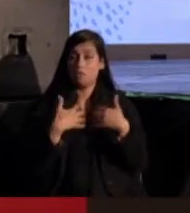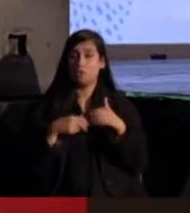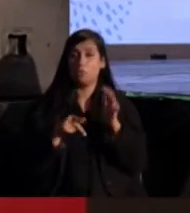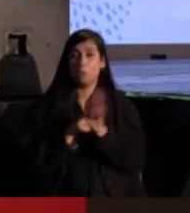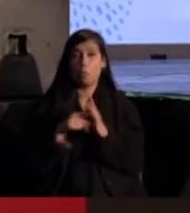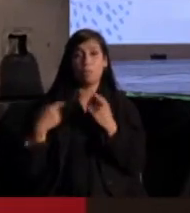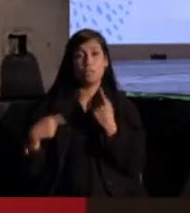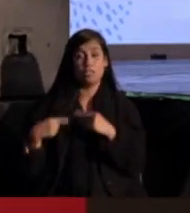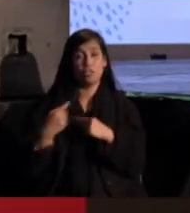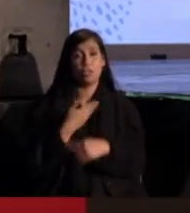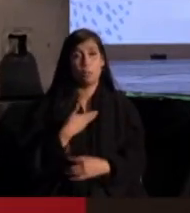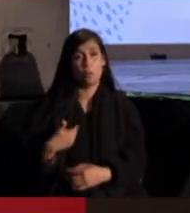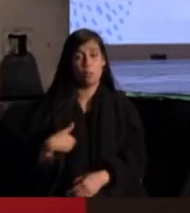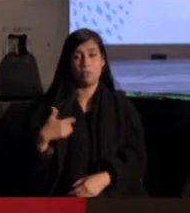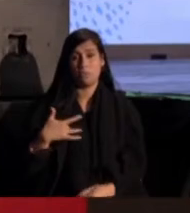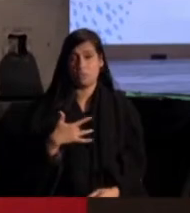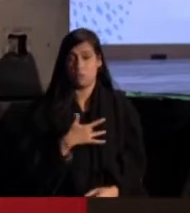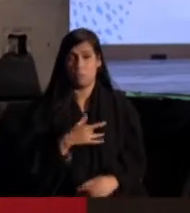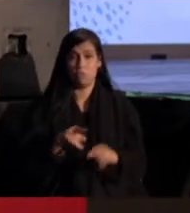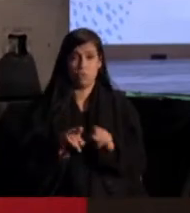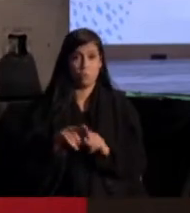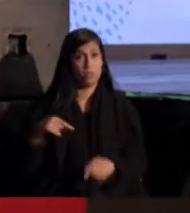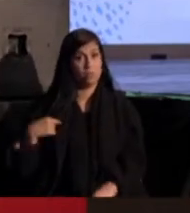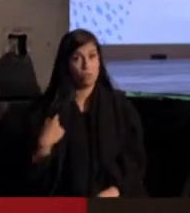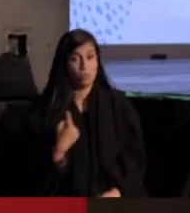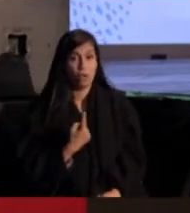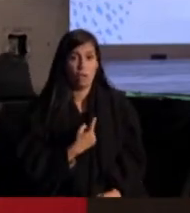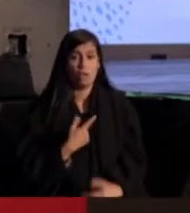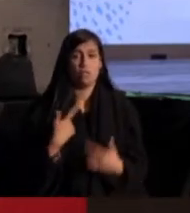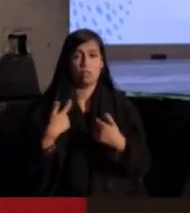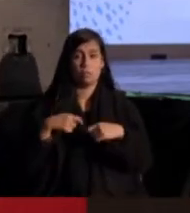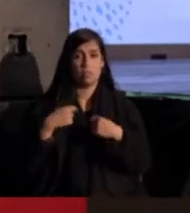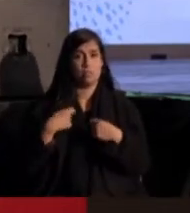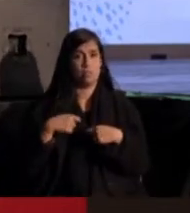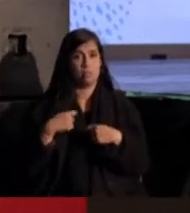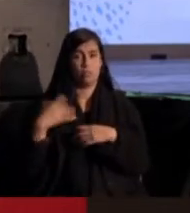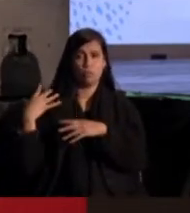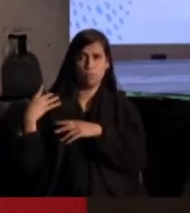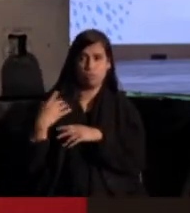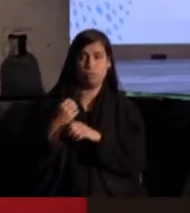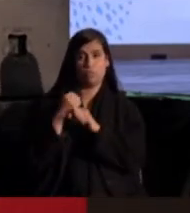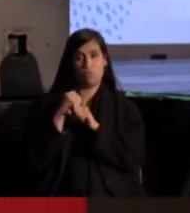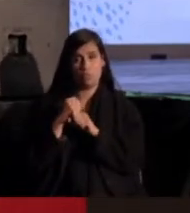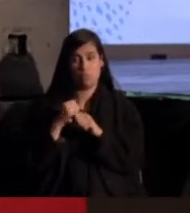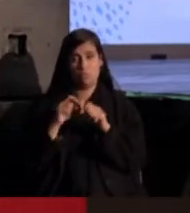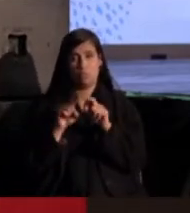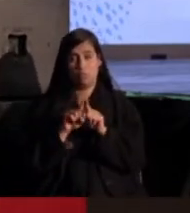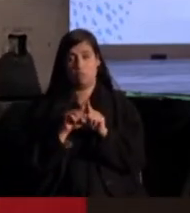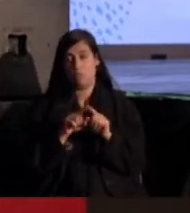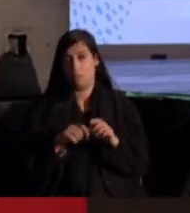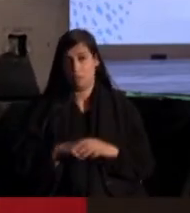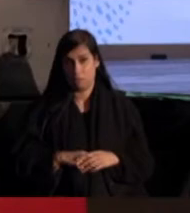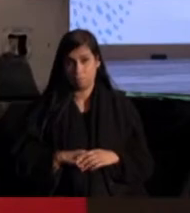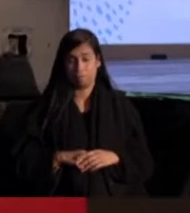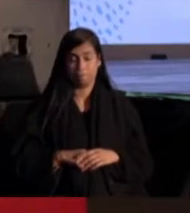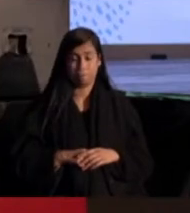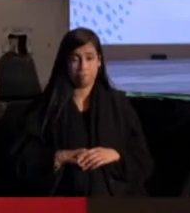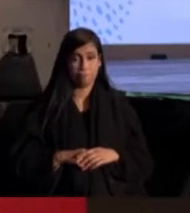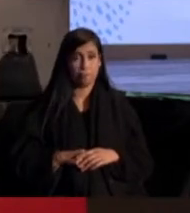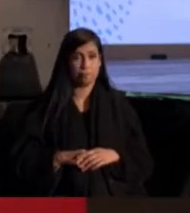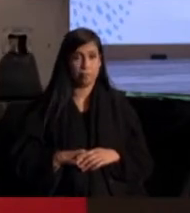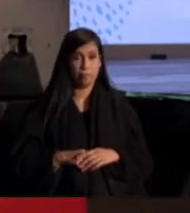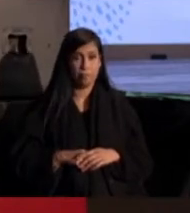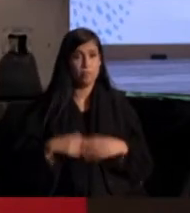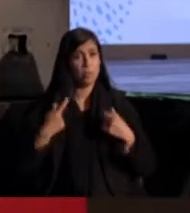educação desmontadas. Então, uma retomada possível, né, que em certo sentido, aparece no horizonte, uma